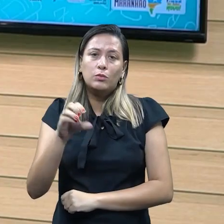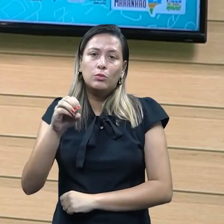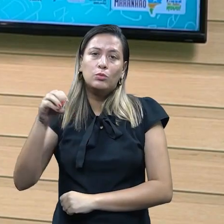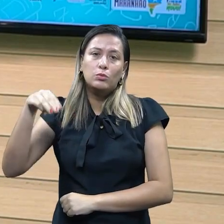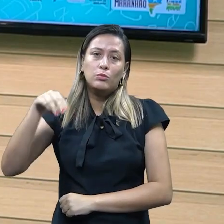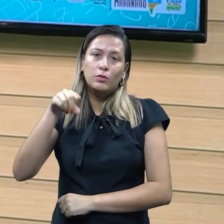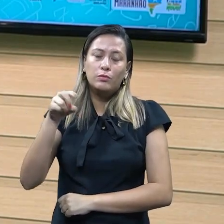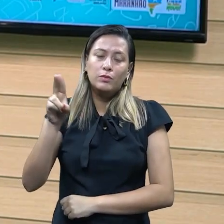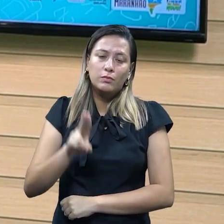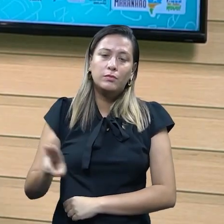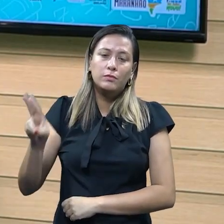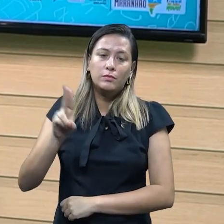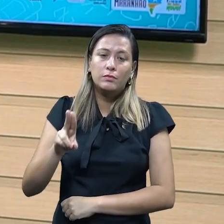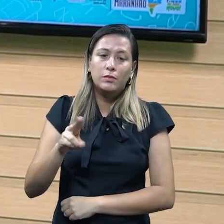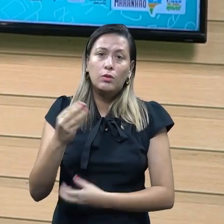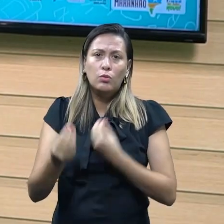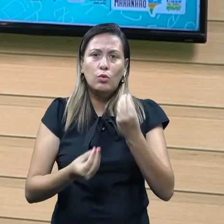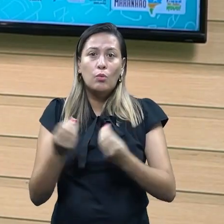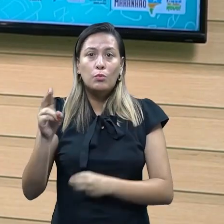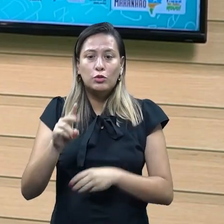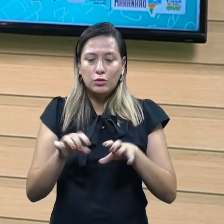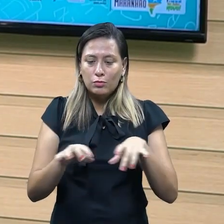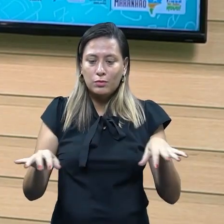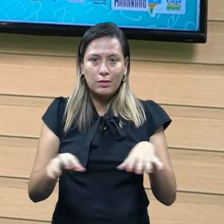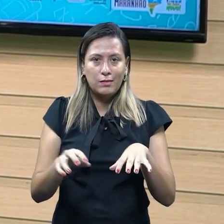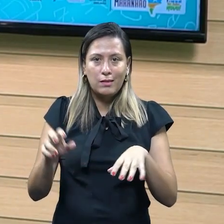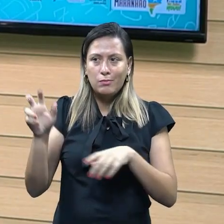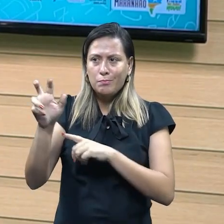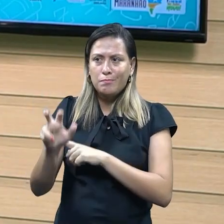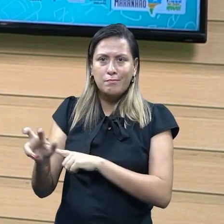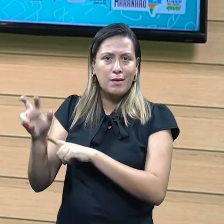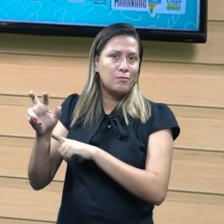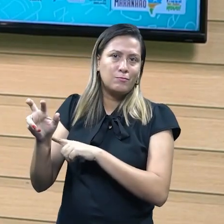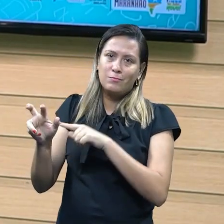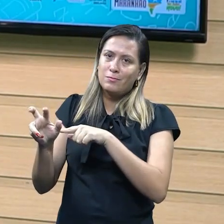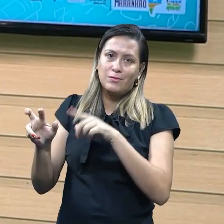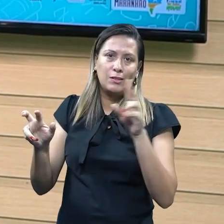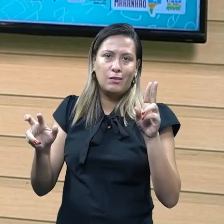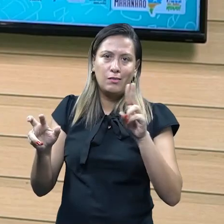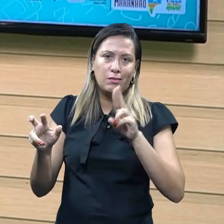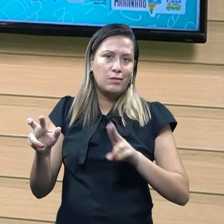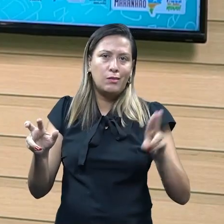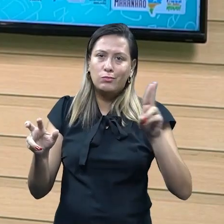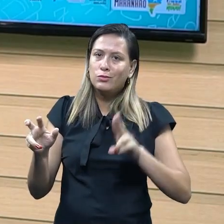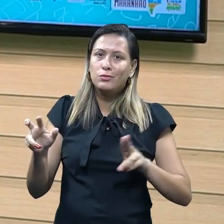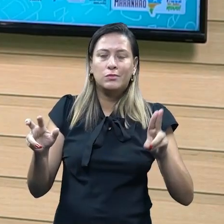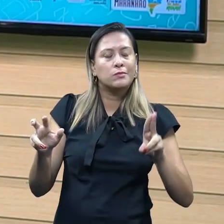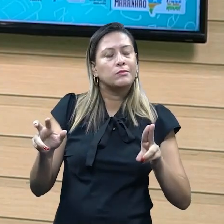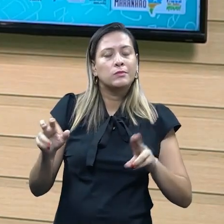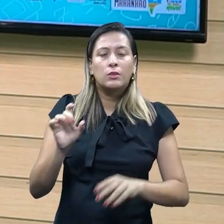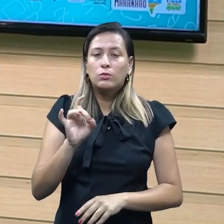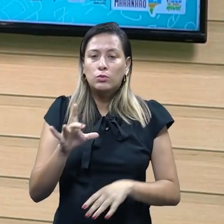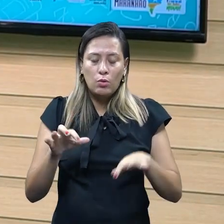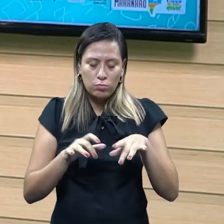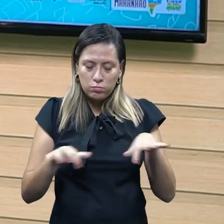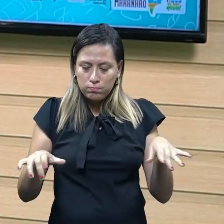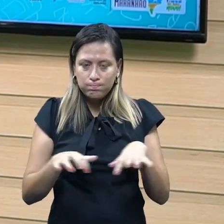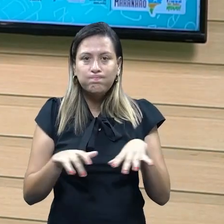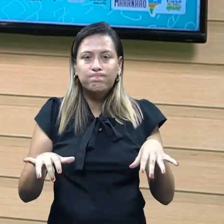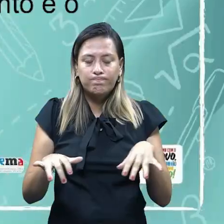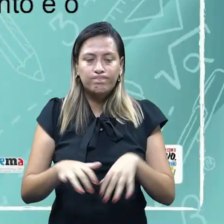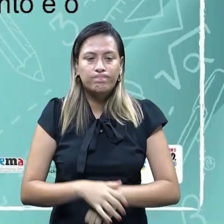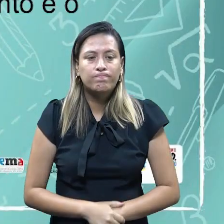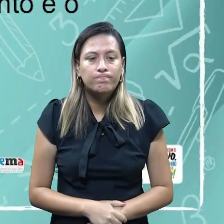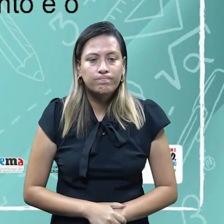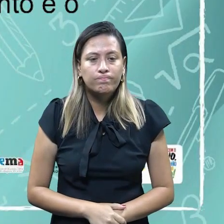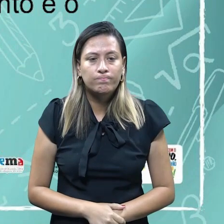executar. E isso a partir do teclado, sem utilizar nenhum ícone e sem utilizar o mouse, bastando para isso utilizar o